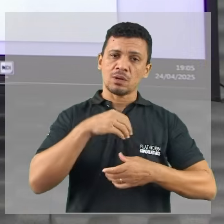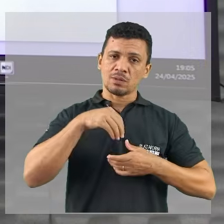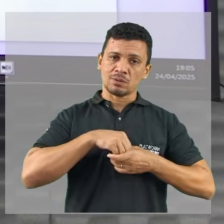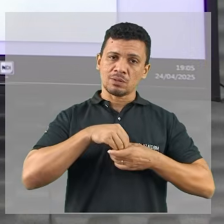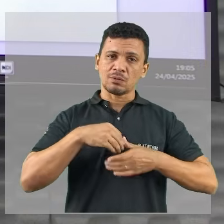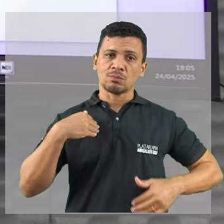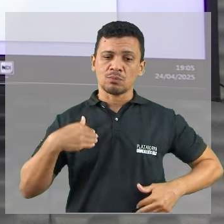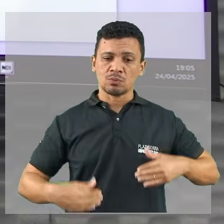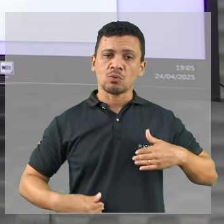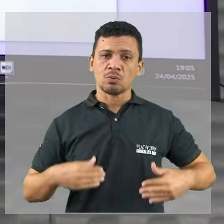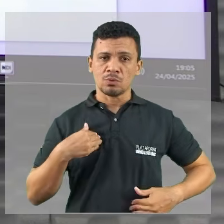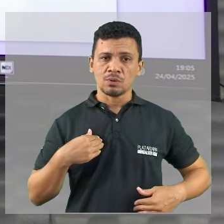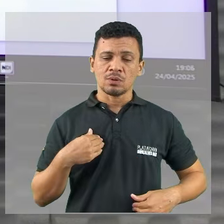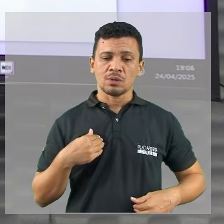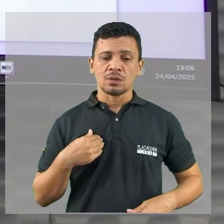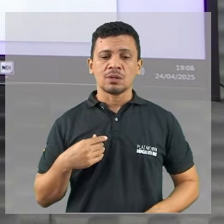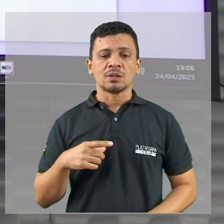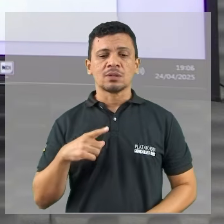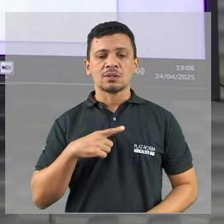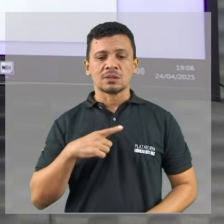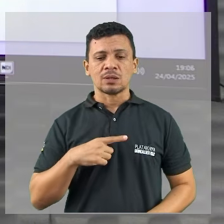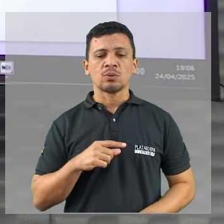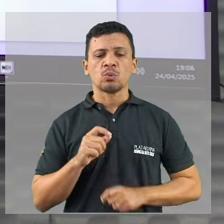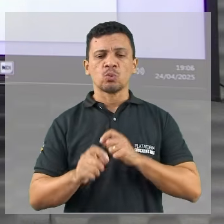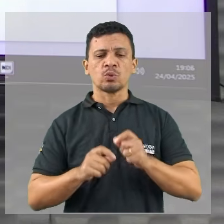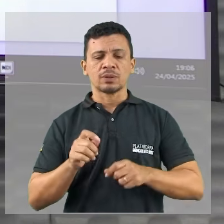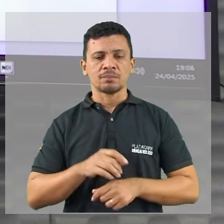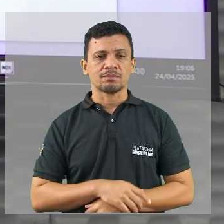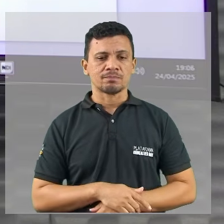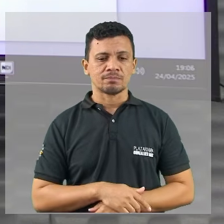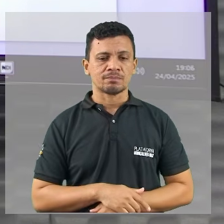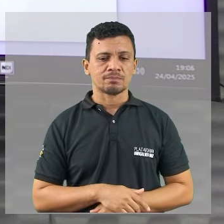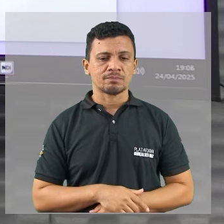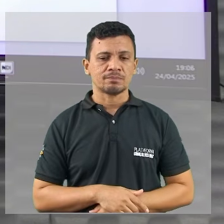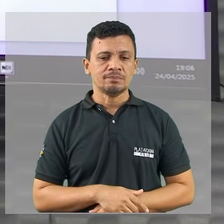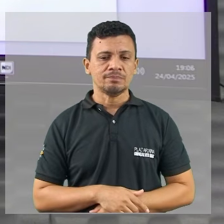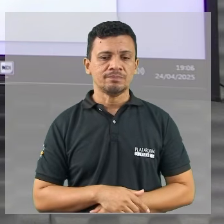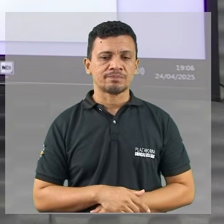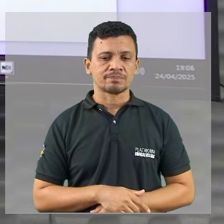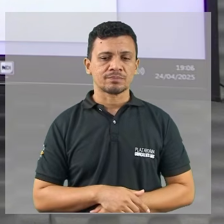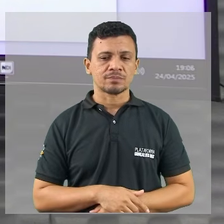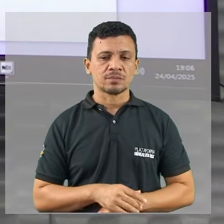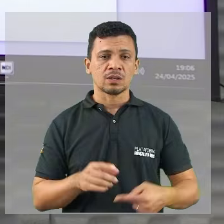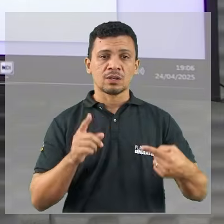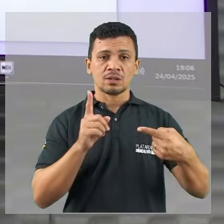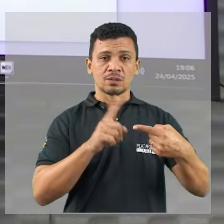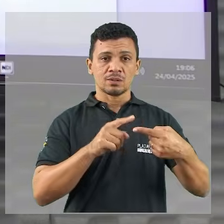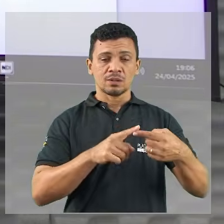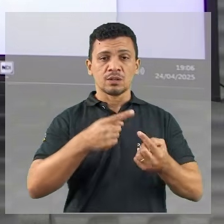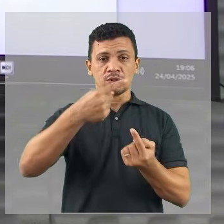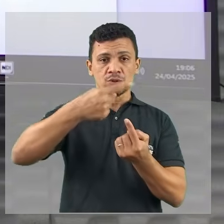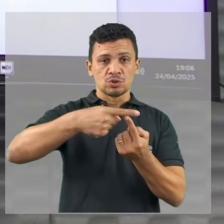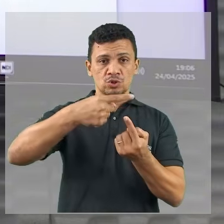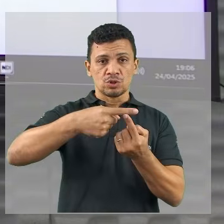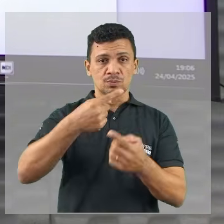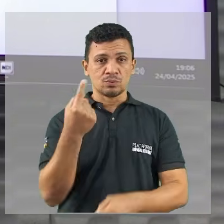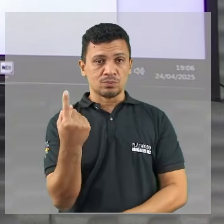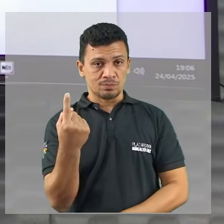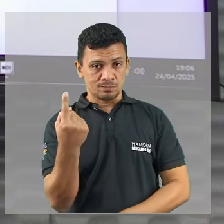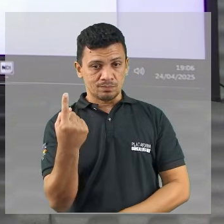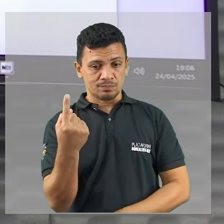uma especificidade, uma característica. Então a gente vai ter a fibra tipo 1,